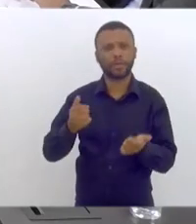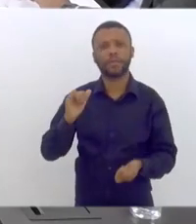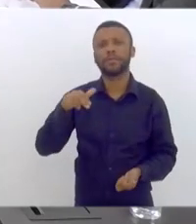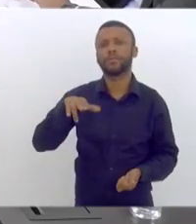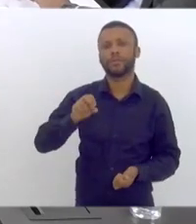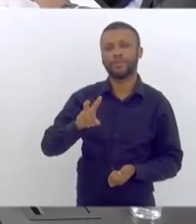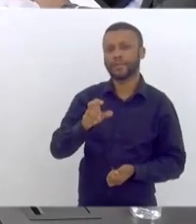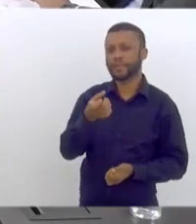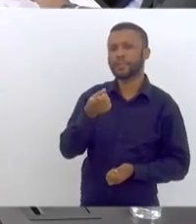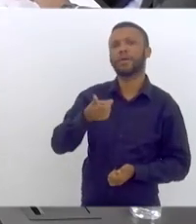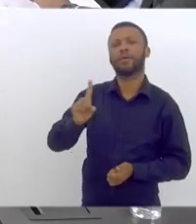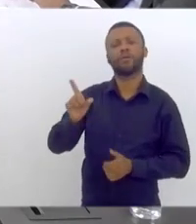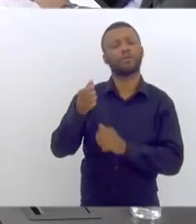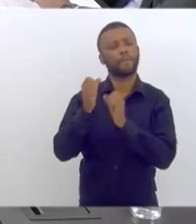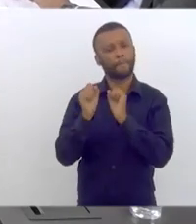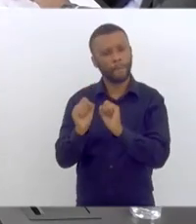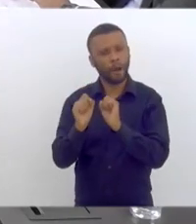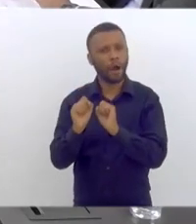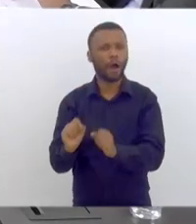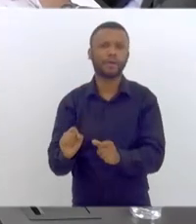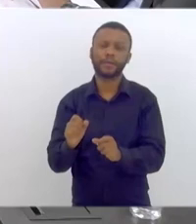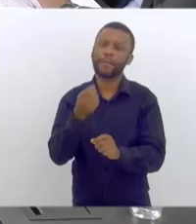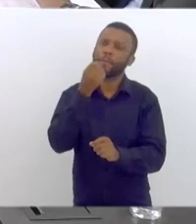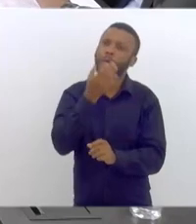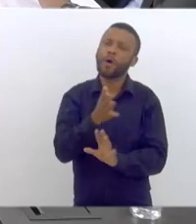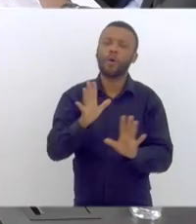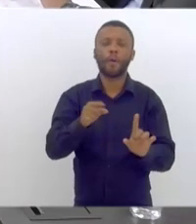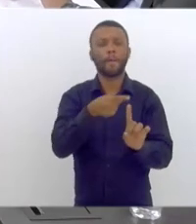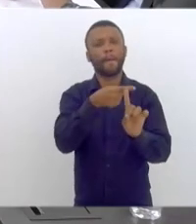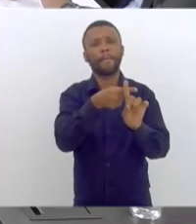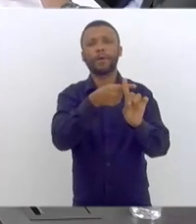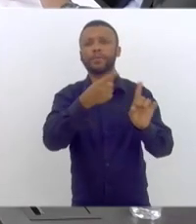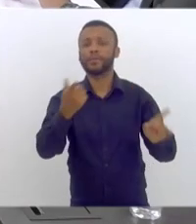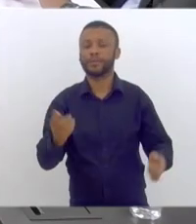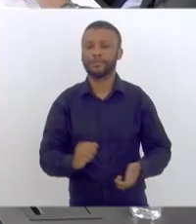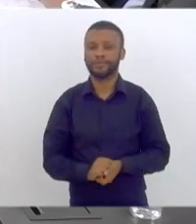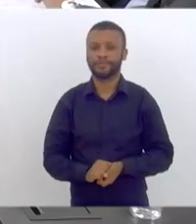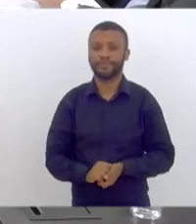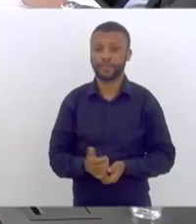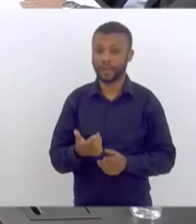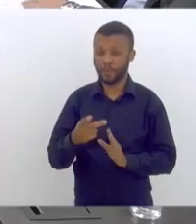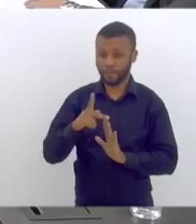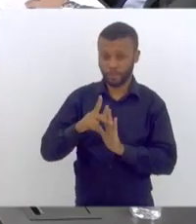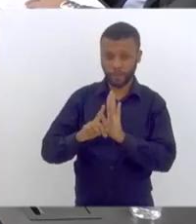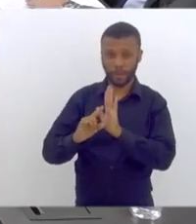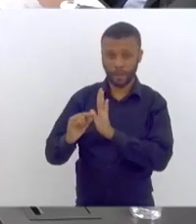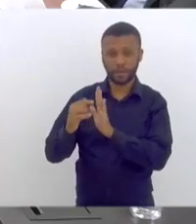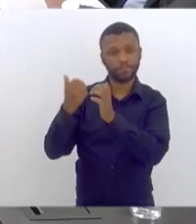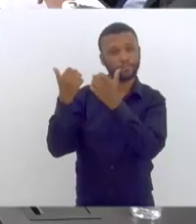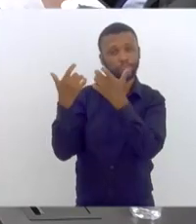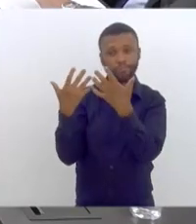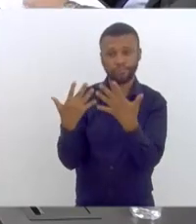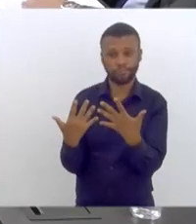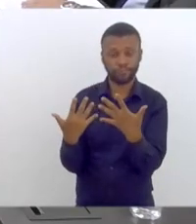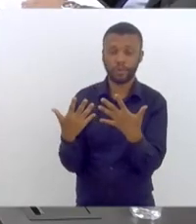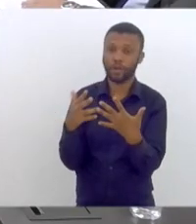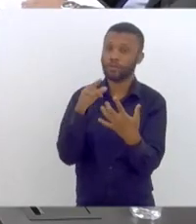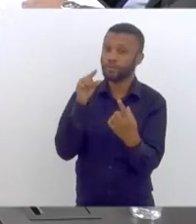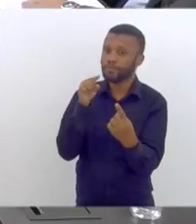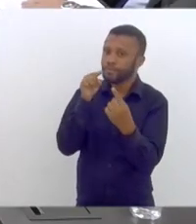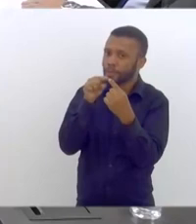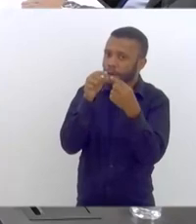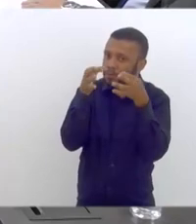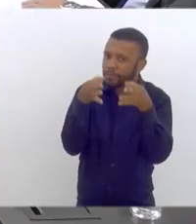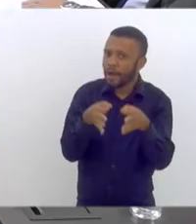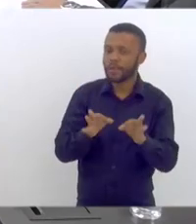ser positivo e o projeto de lei como tal não toca na hipótese